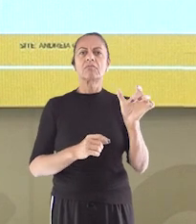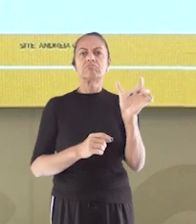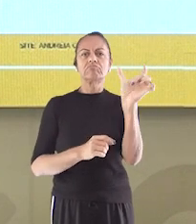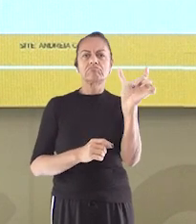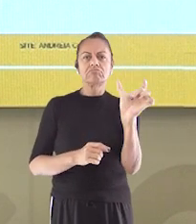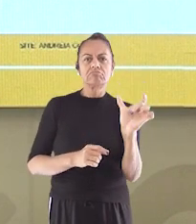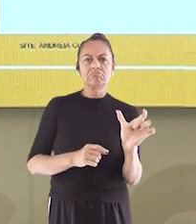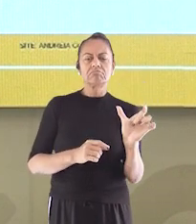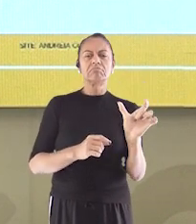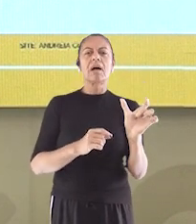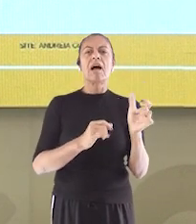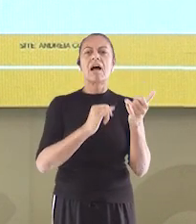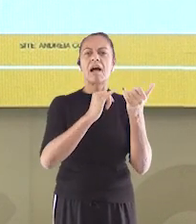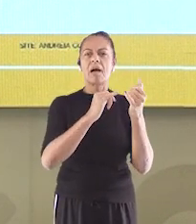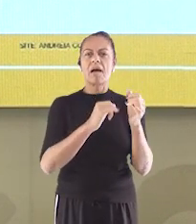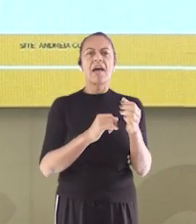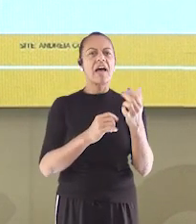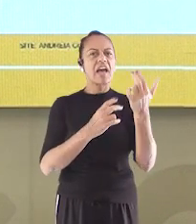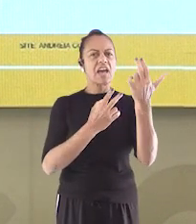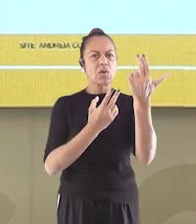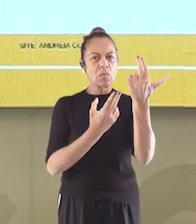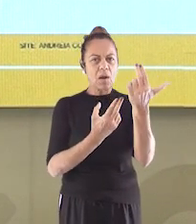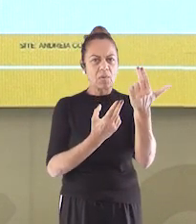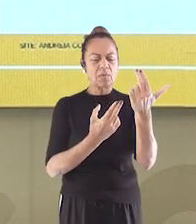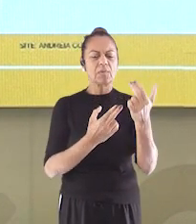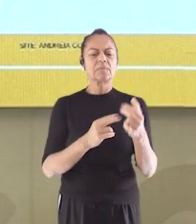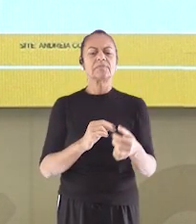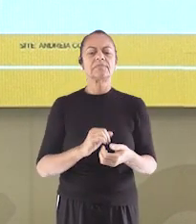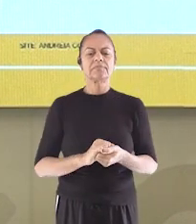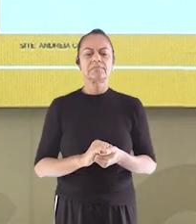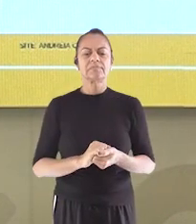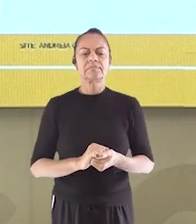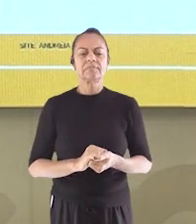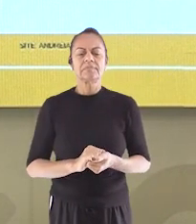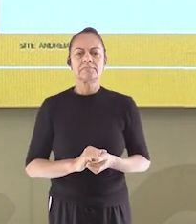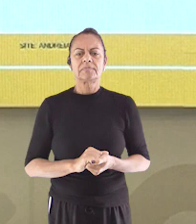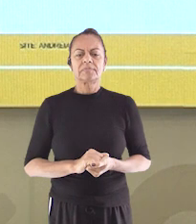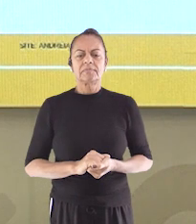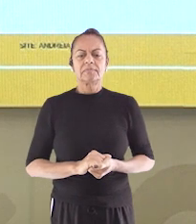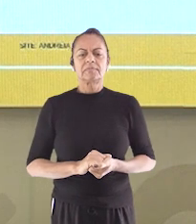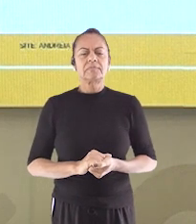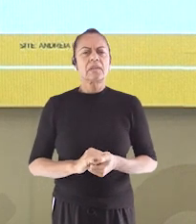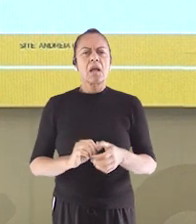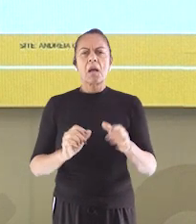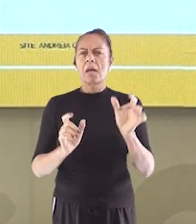encanto têm rimas, porque tem a mesma terminação, anto e anto.